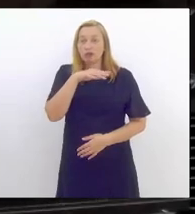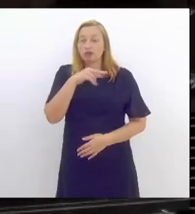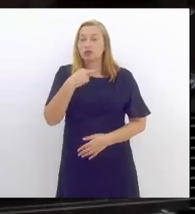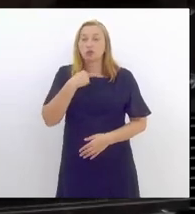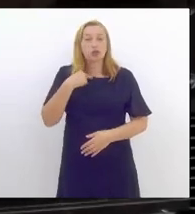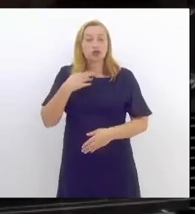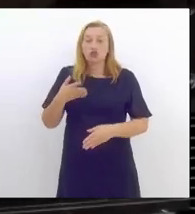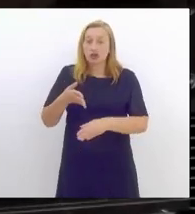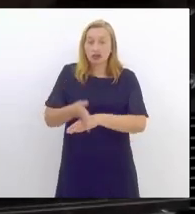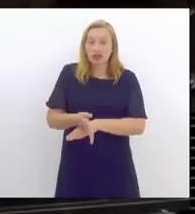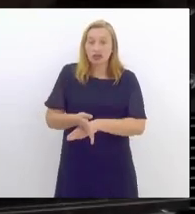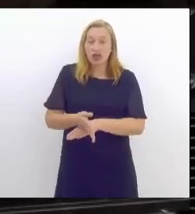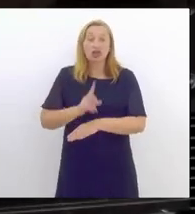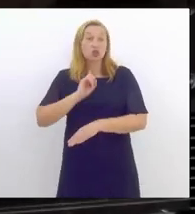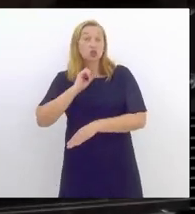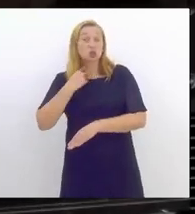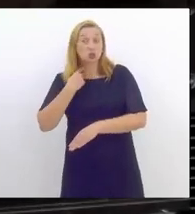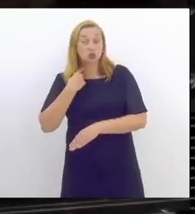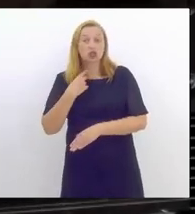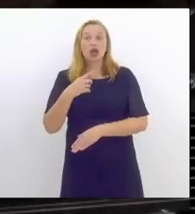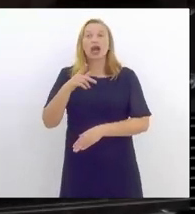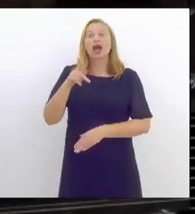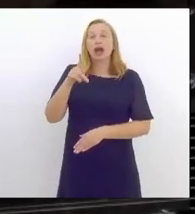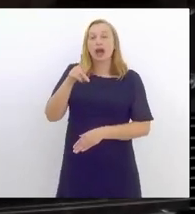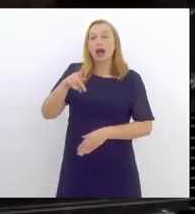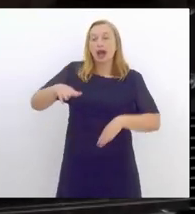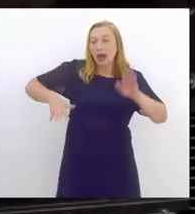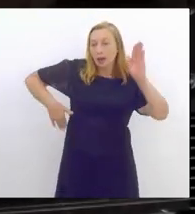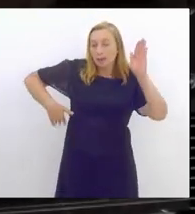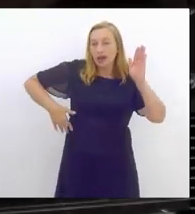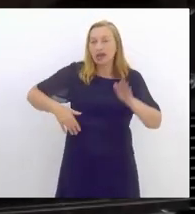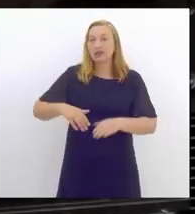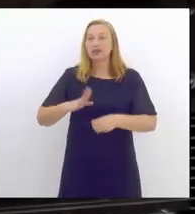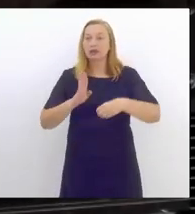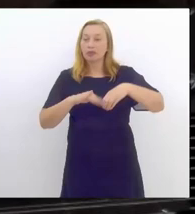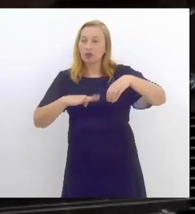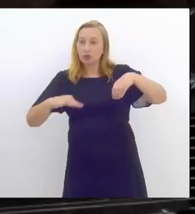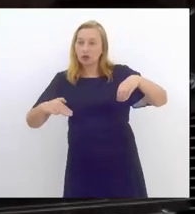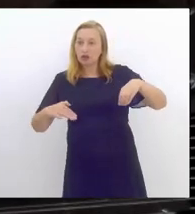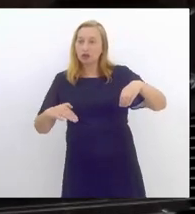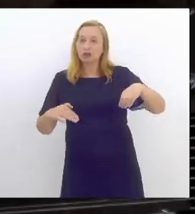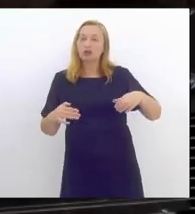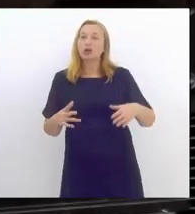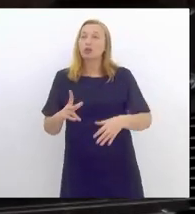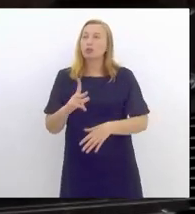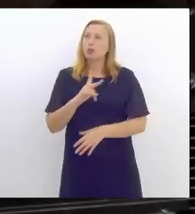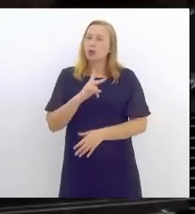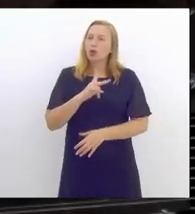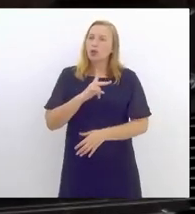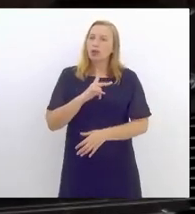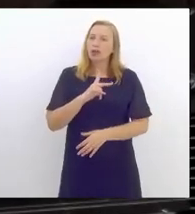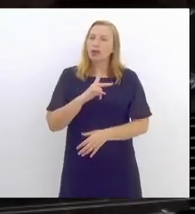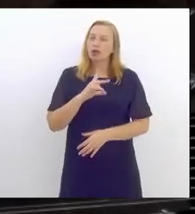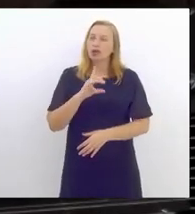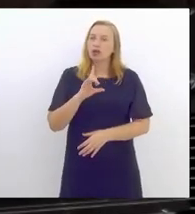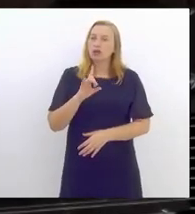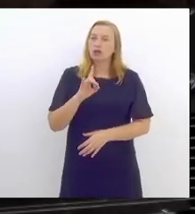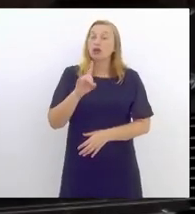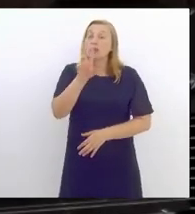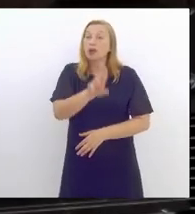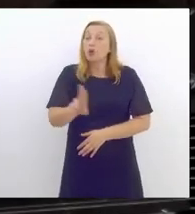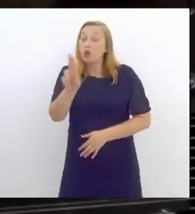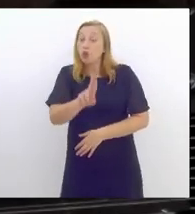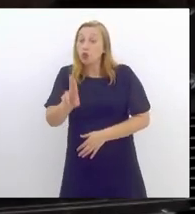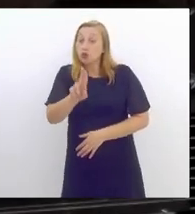Recentemente, a Praia da Ribeira, em Paquetá, na Baía de Guanabara, se manteve própria para banho em